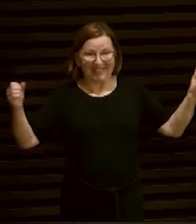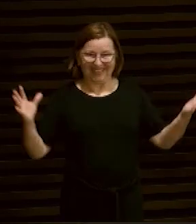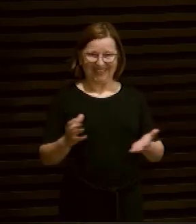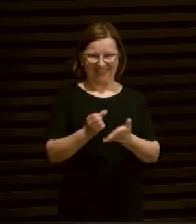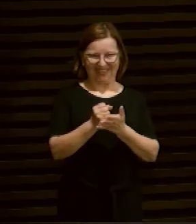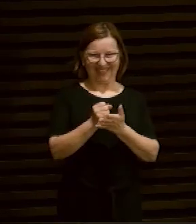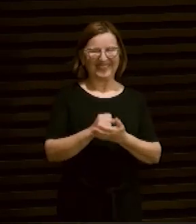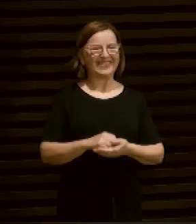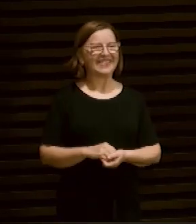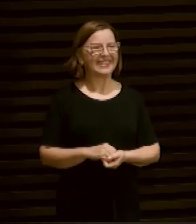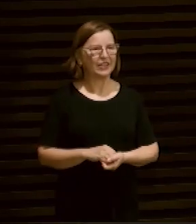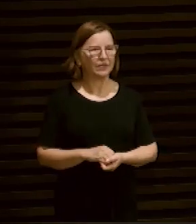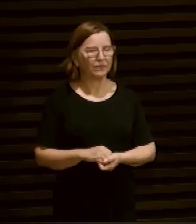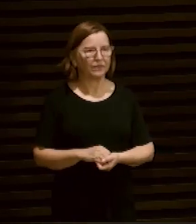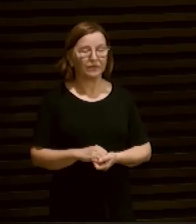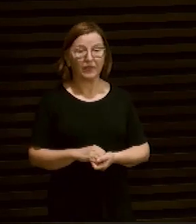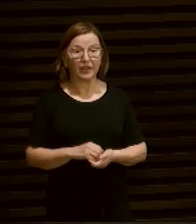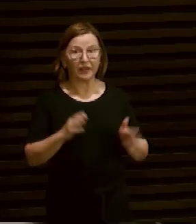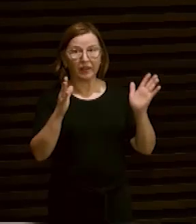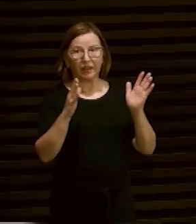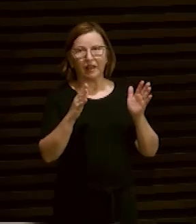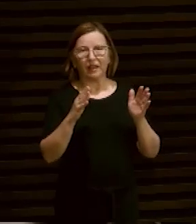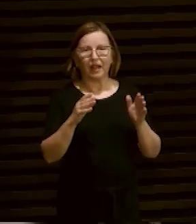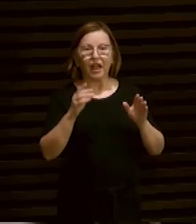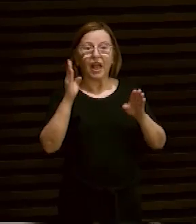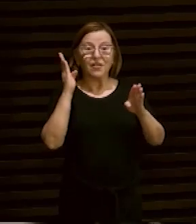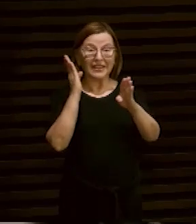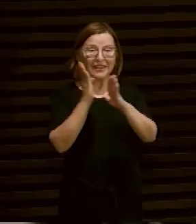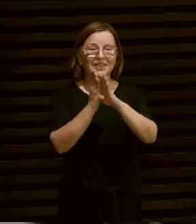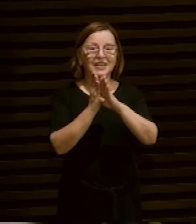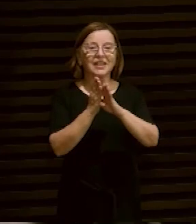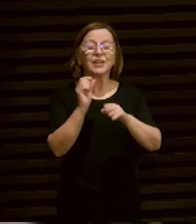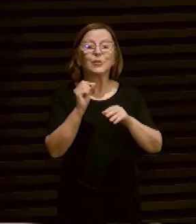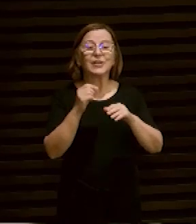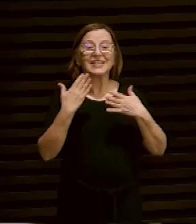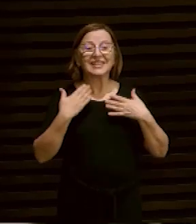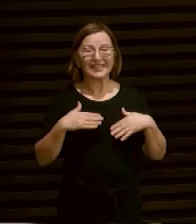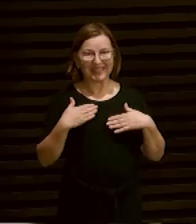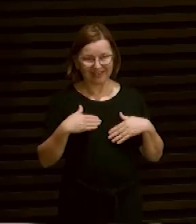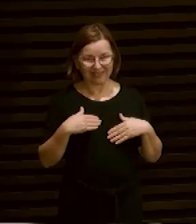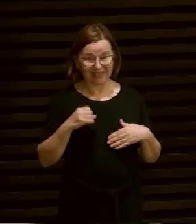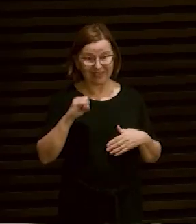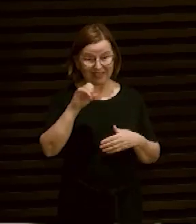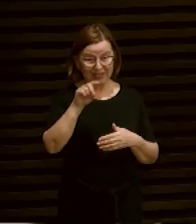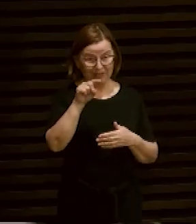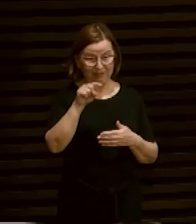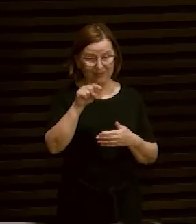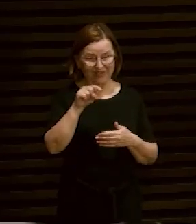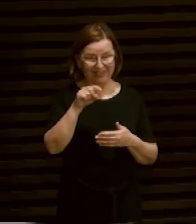salvação. Então ele diz, tomai e achareis o quê? Quando você olha para Jesus, você vai achar